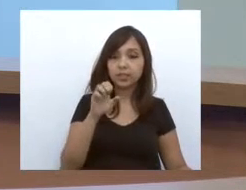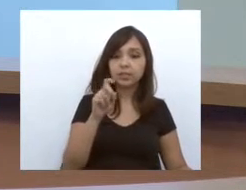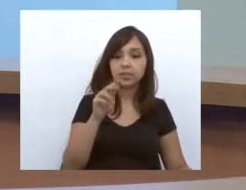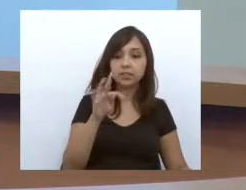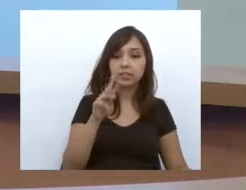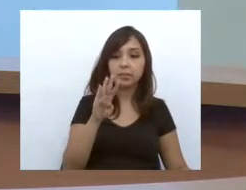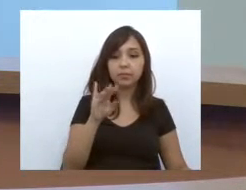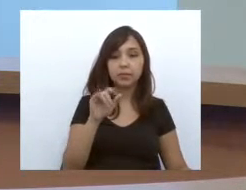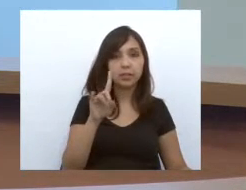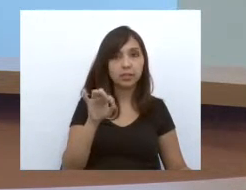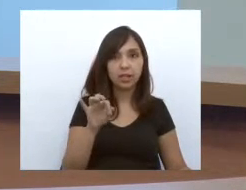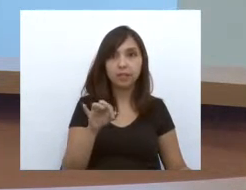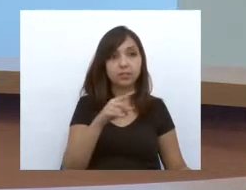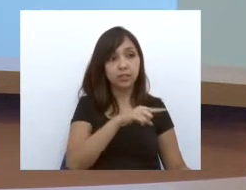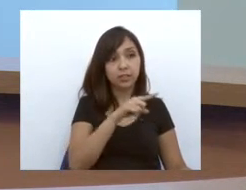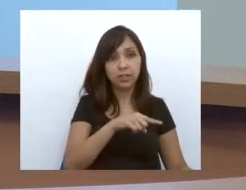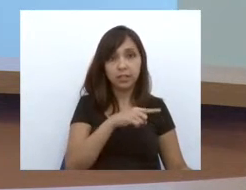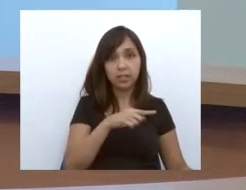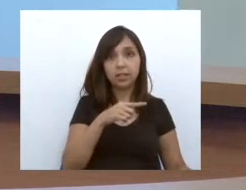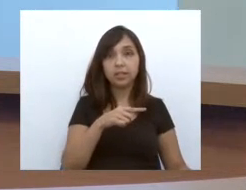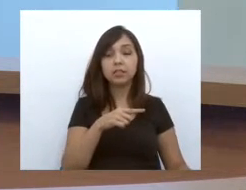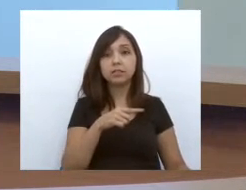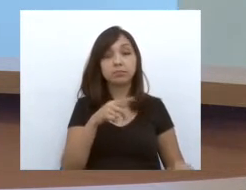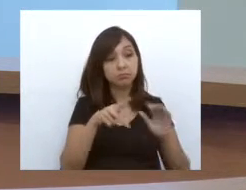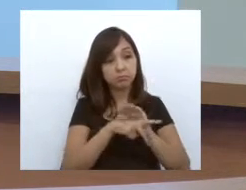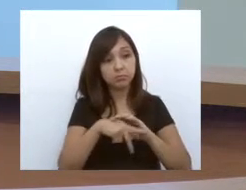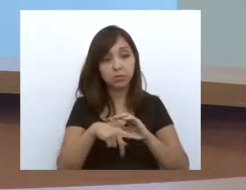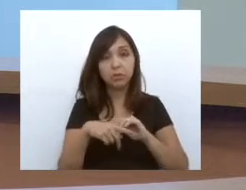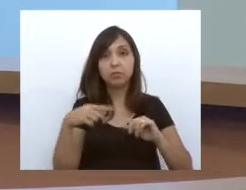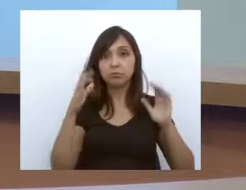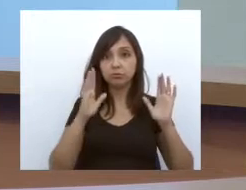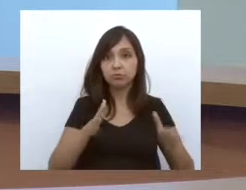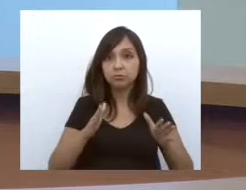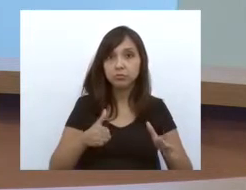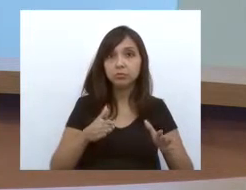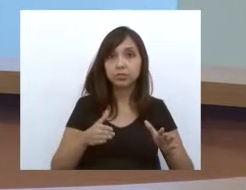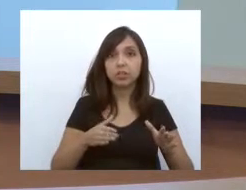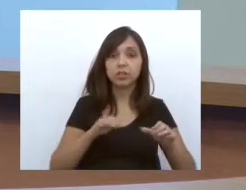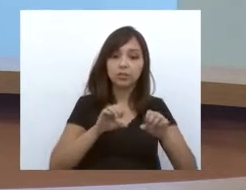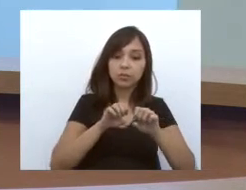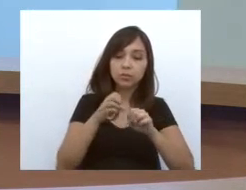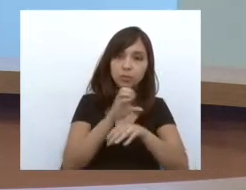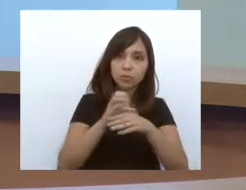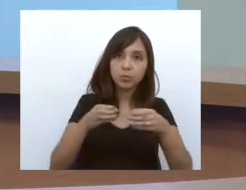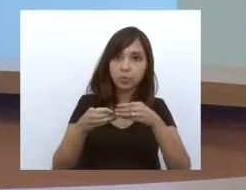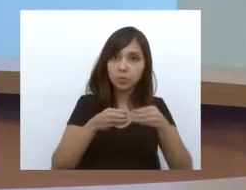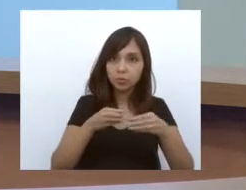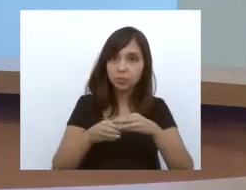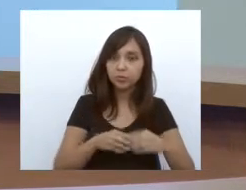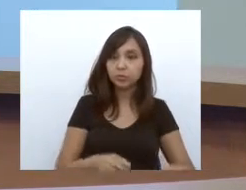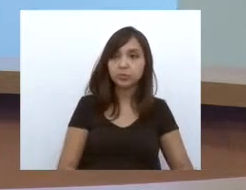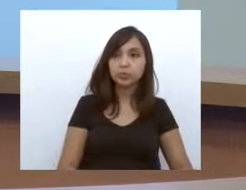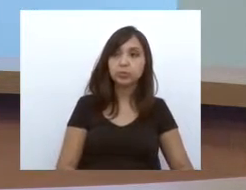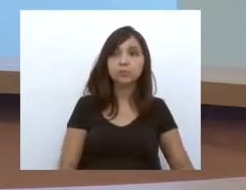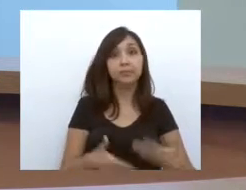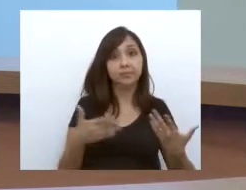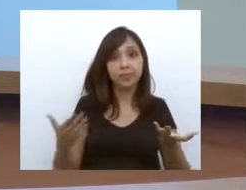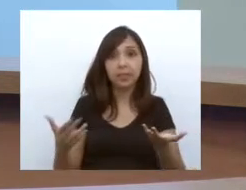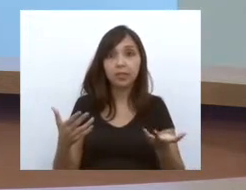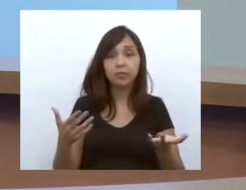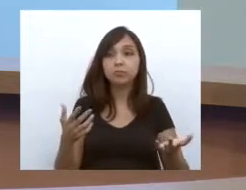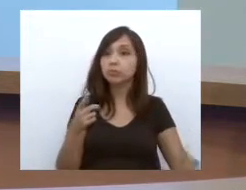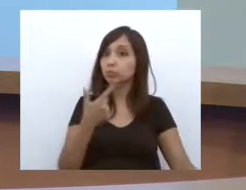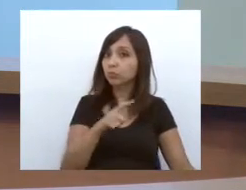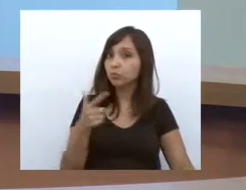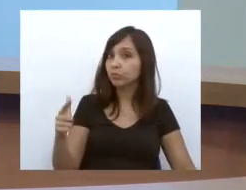não são servidores admitidos já em concurso e têm estabilidade. Portanto, não se